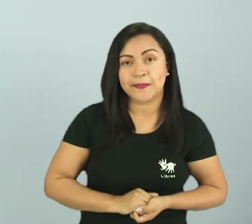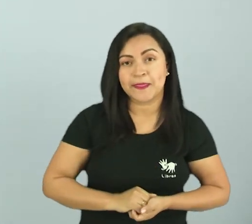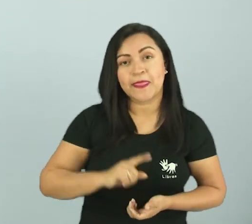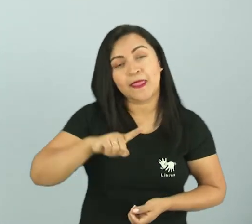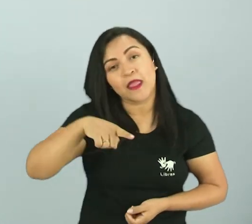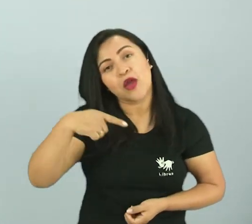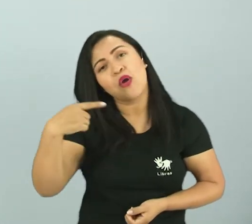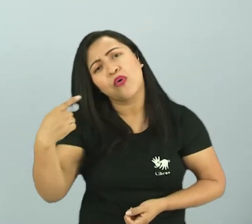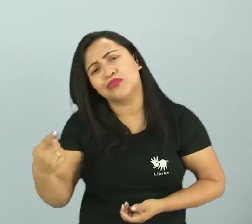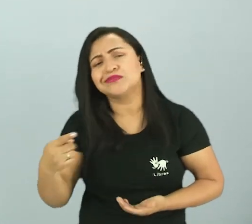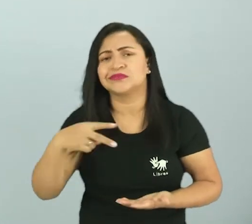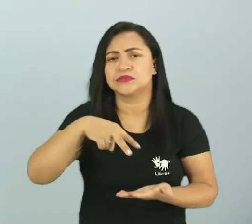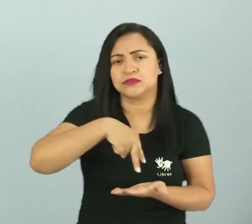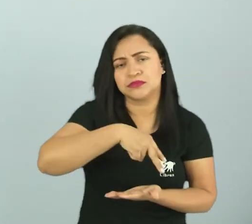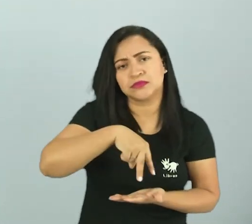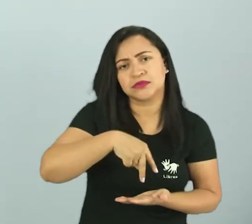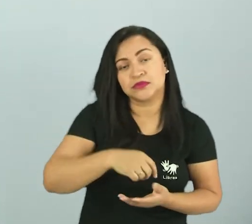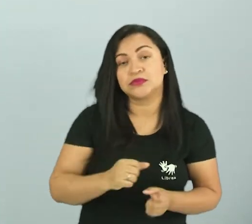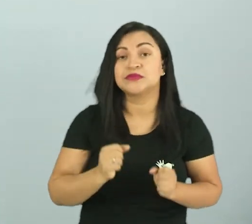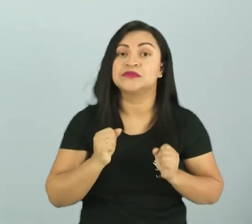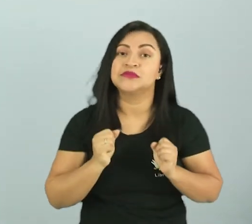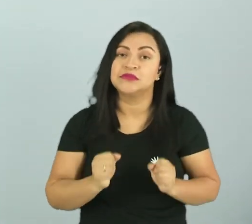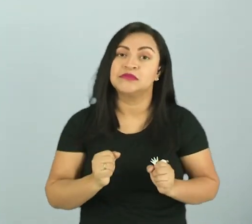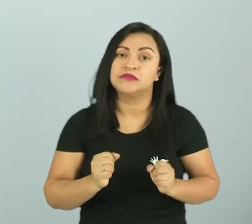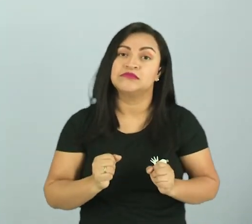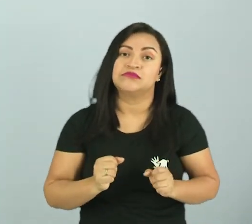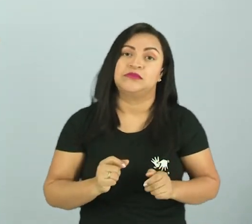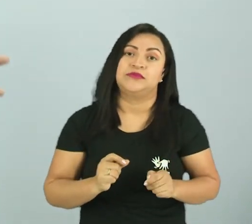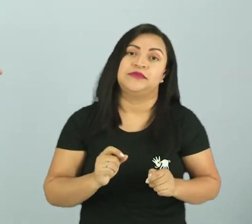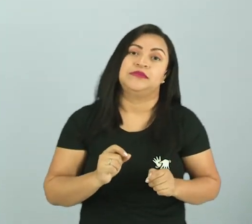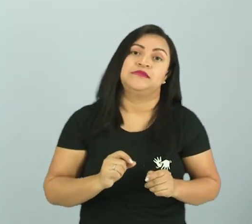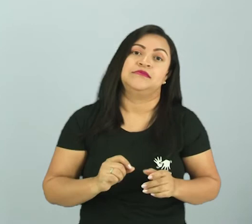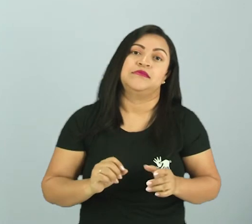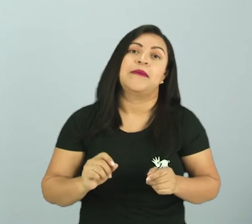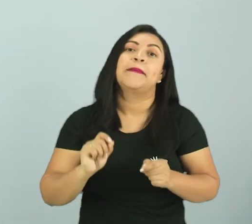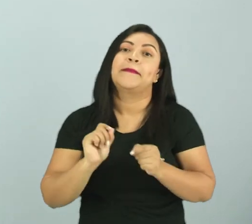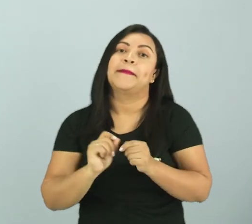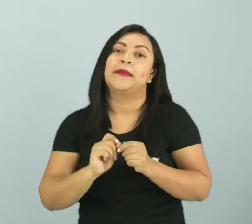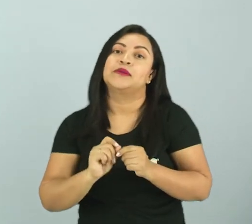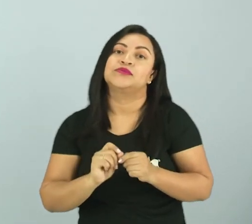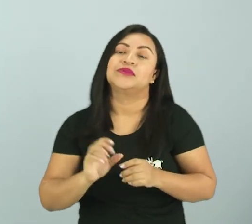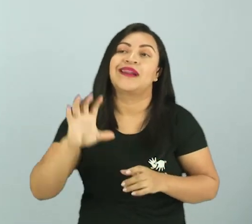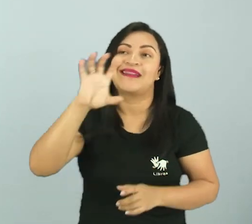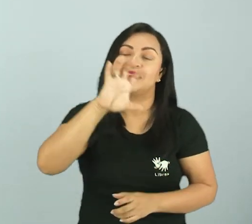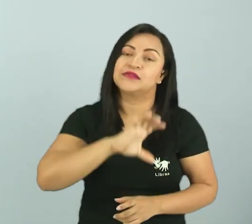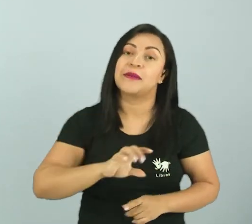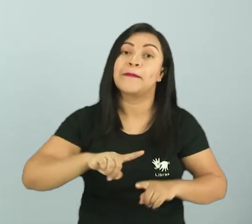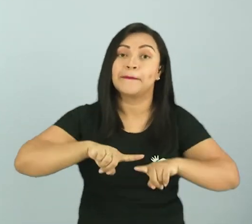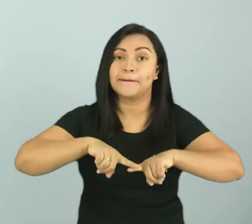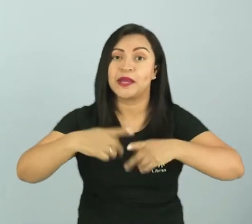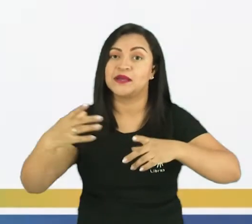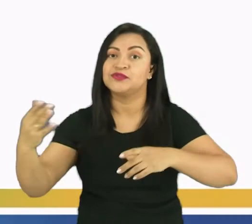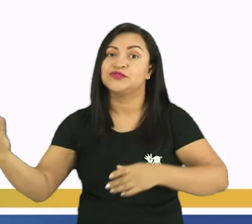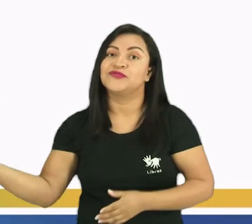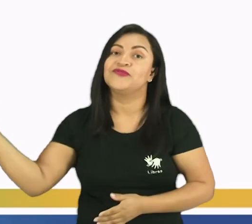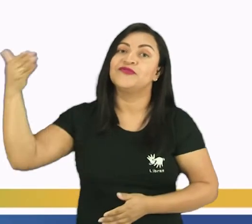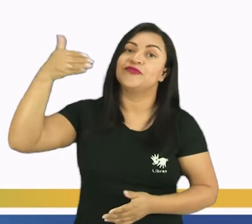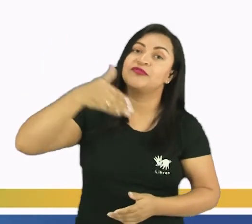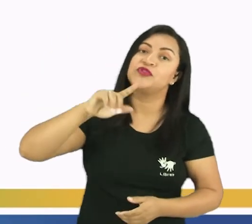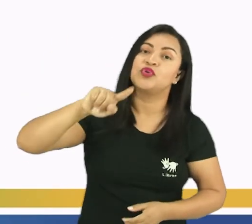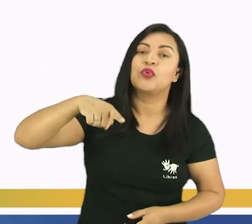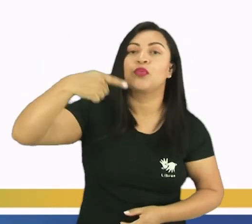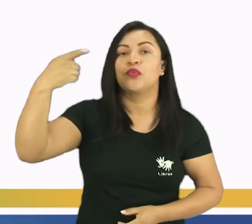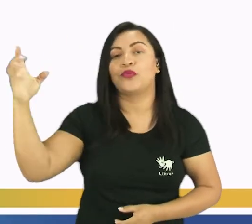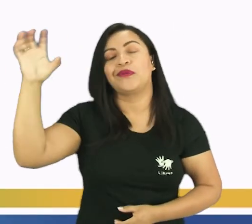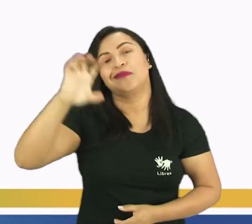outros ritmos que podem ser praticados na região centro-oeste, mas que vieram de outra região.